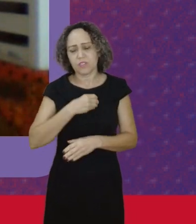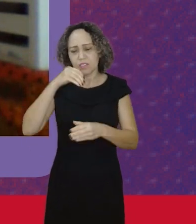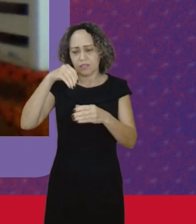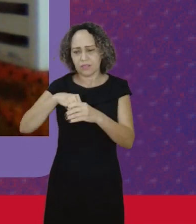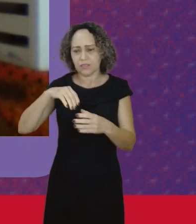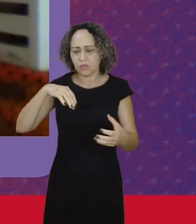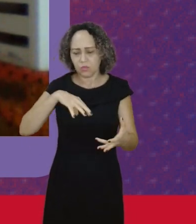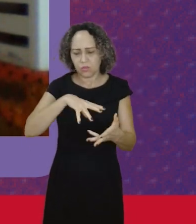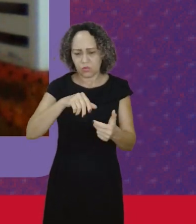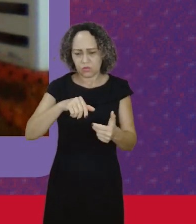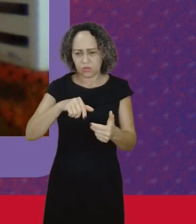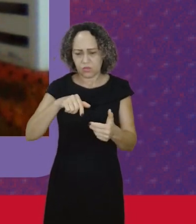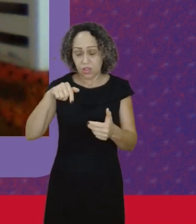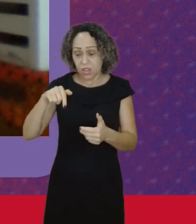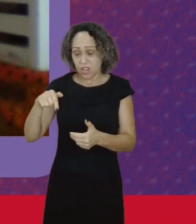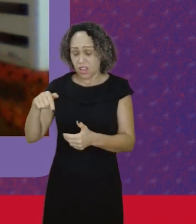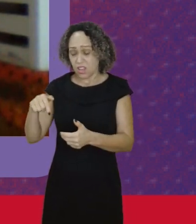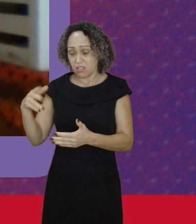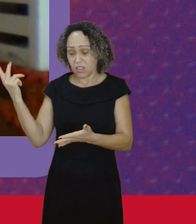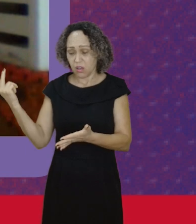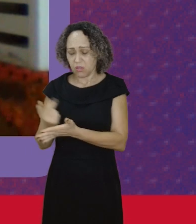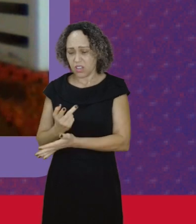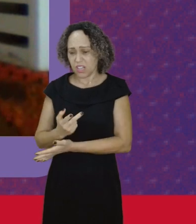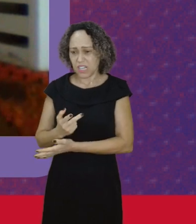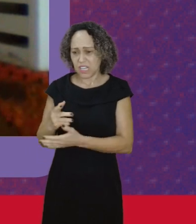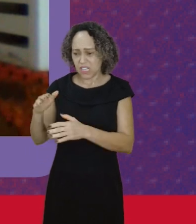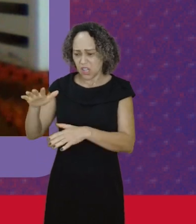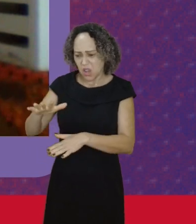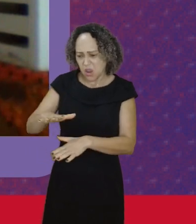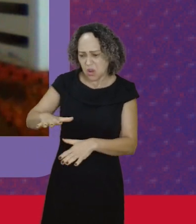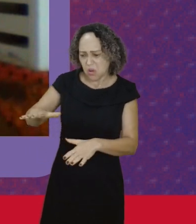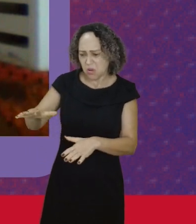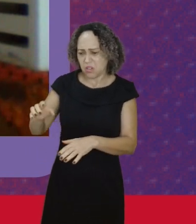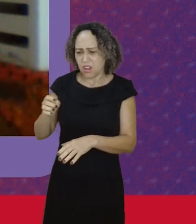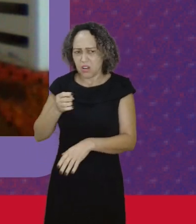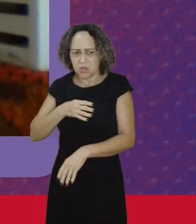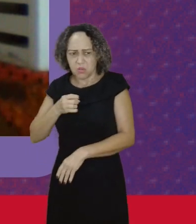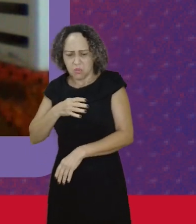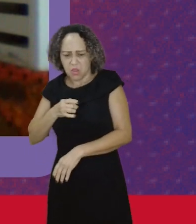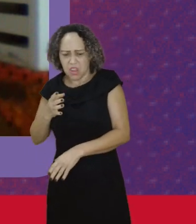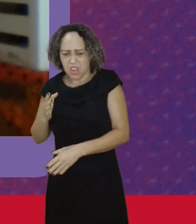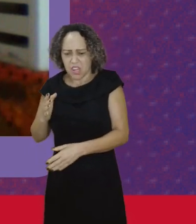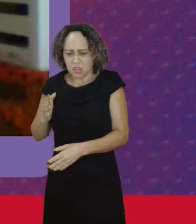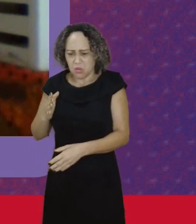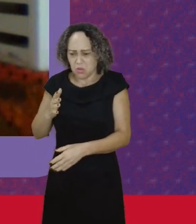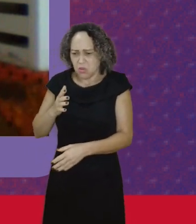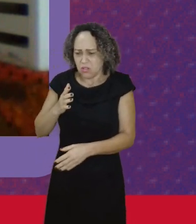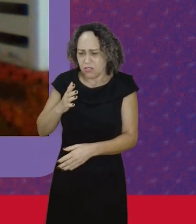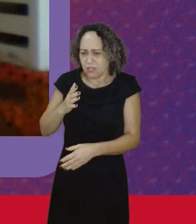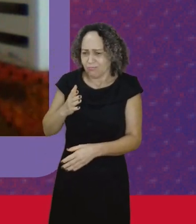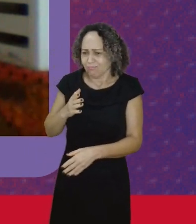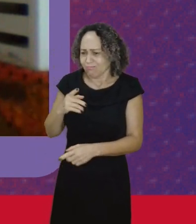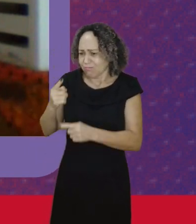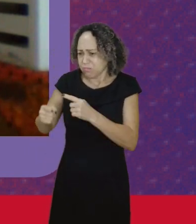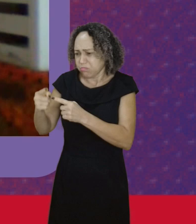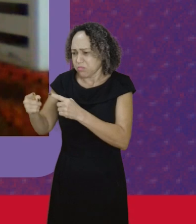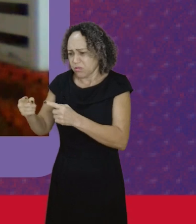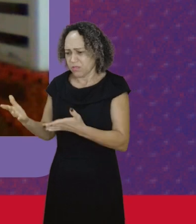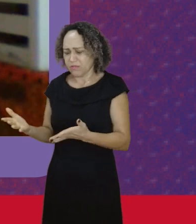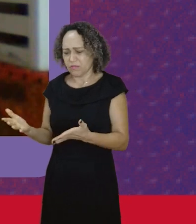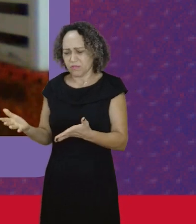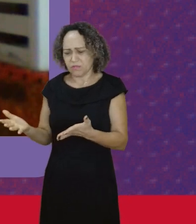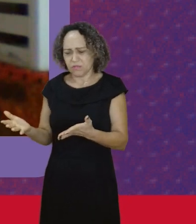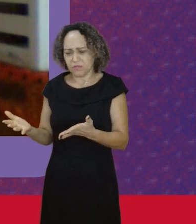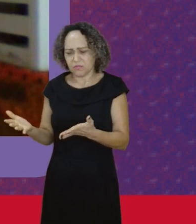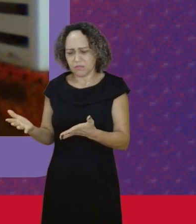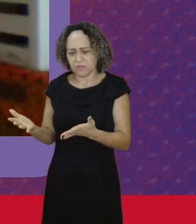Enquanto este mundo do medo, esse mundo do asfixiamento, da perda se coloca. De um outro lado, como